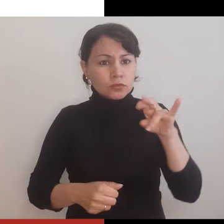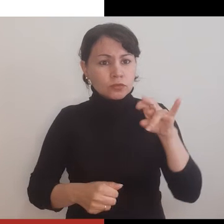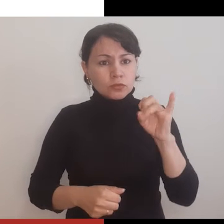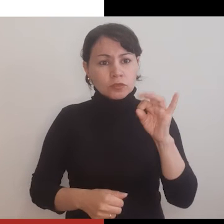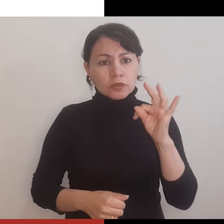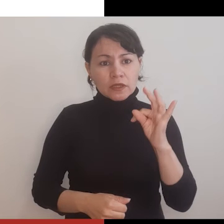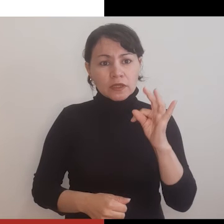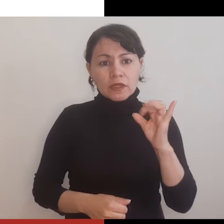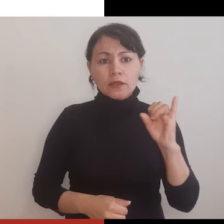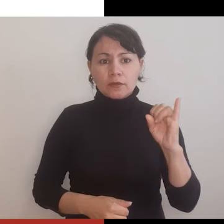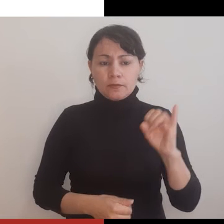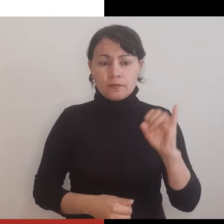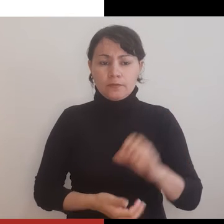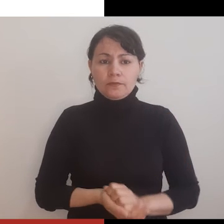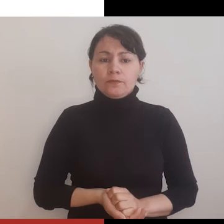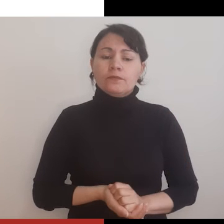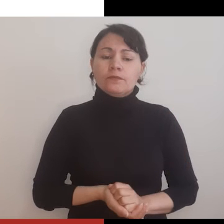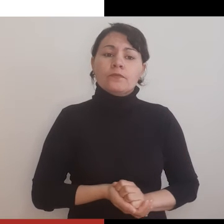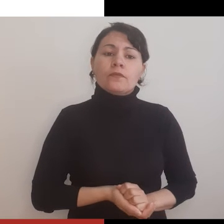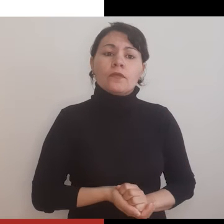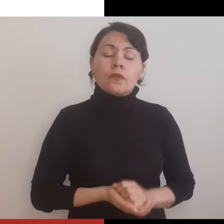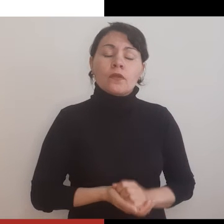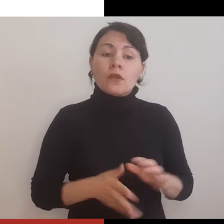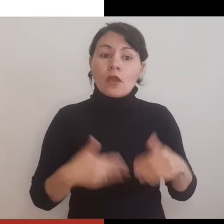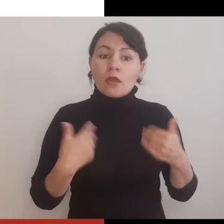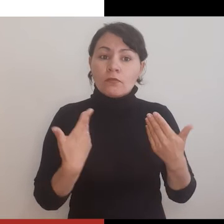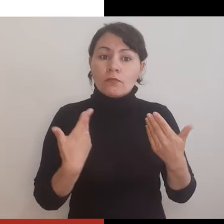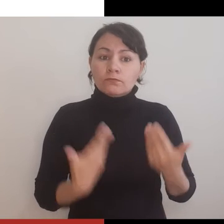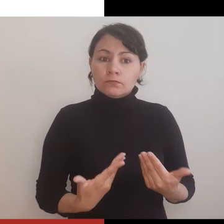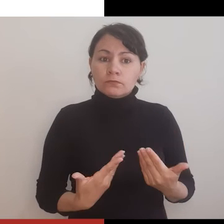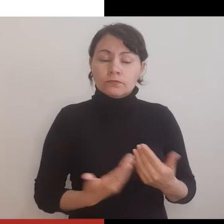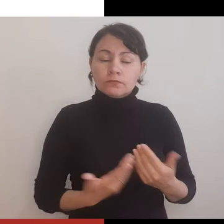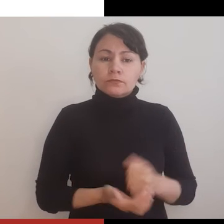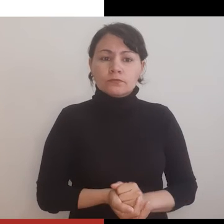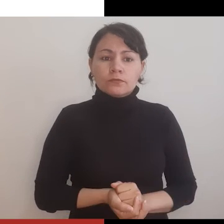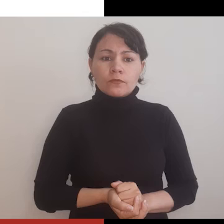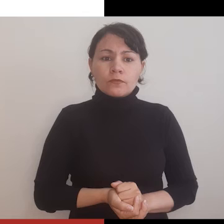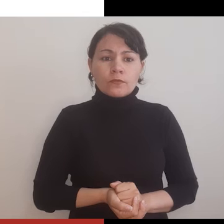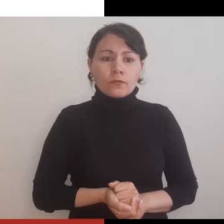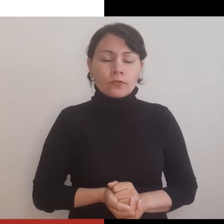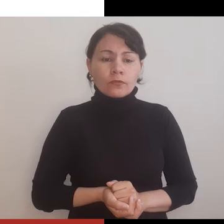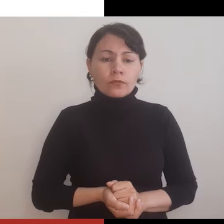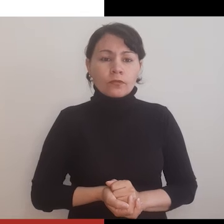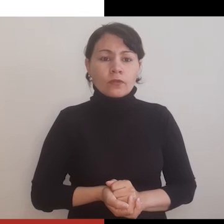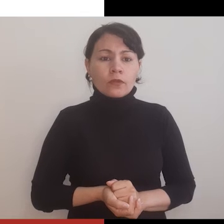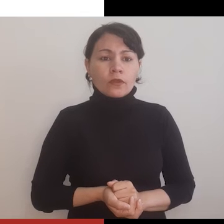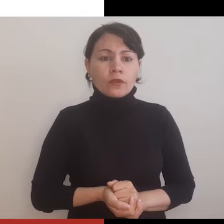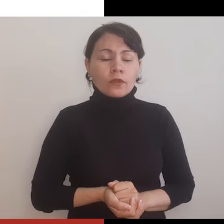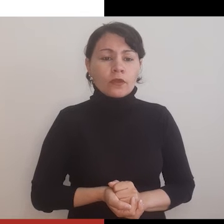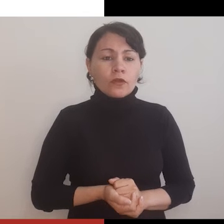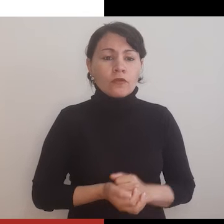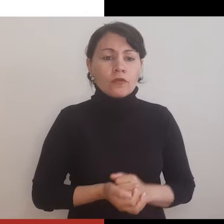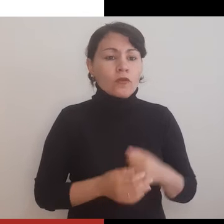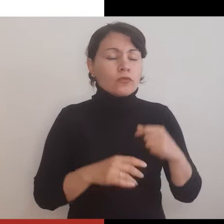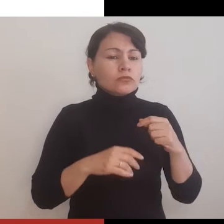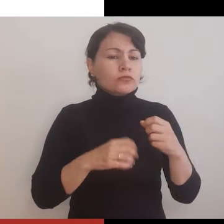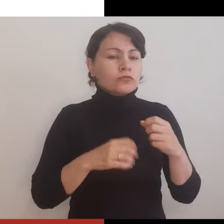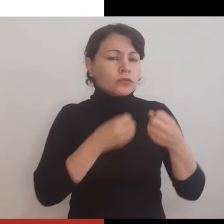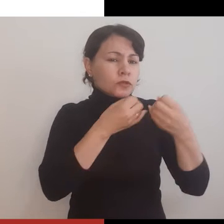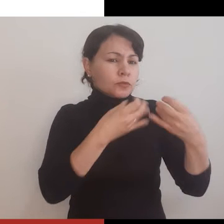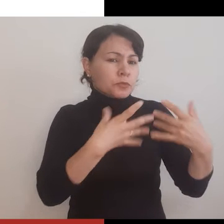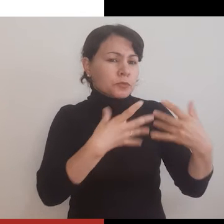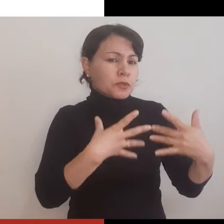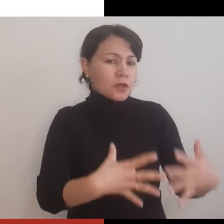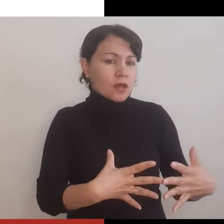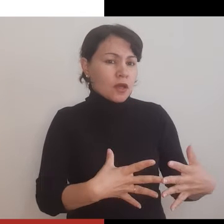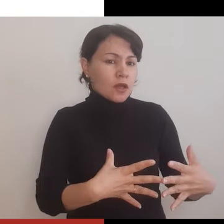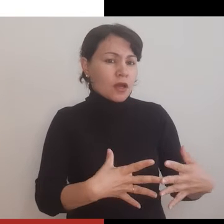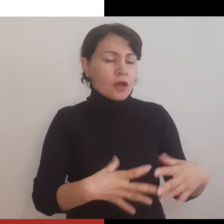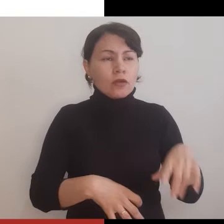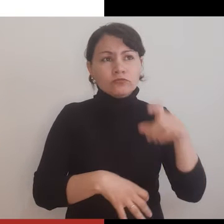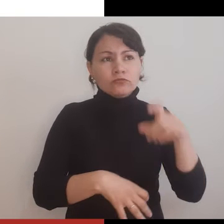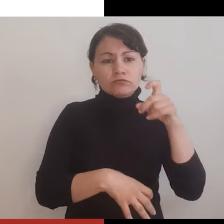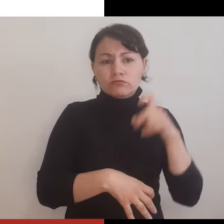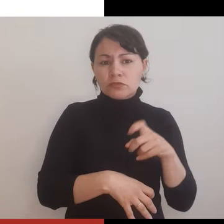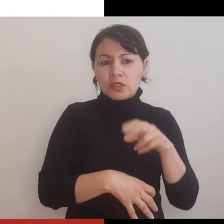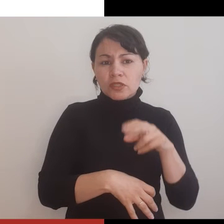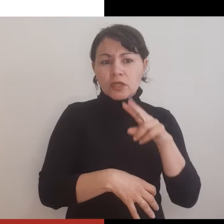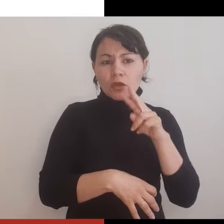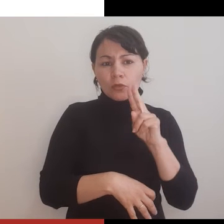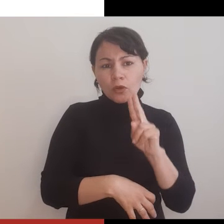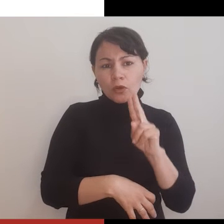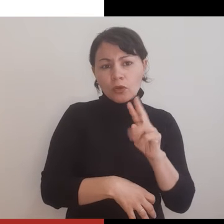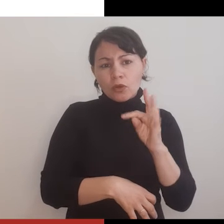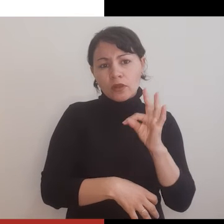intensiva. E aí, então, vamos definir, né, o que seria uma unidade de